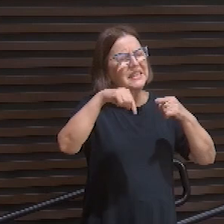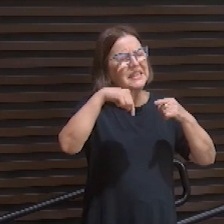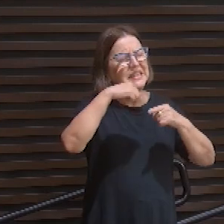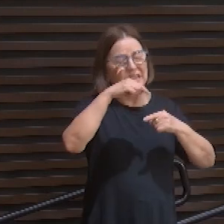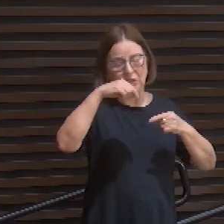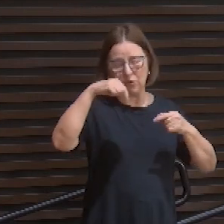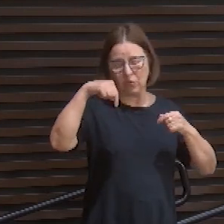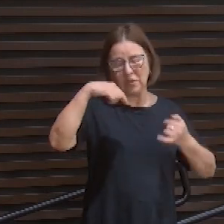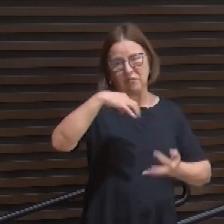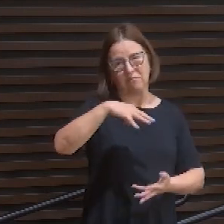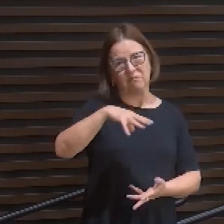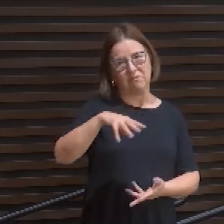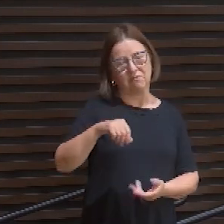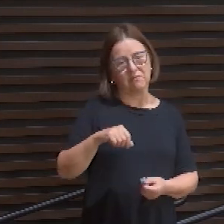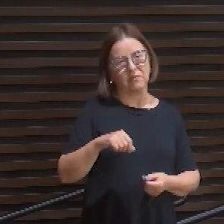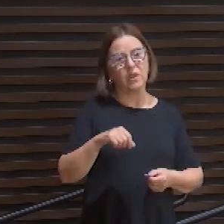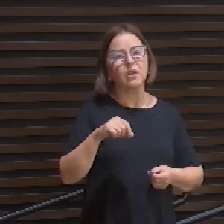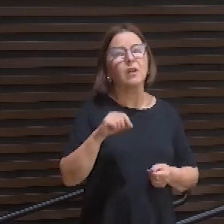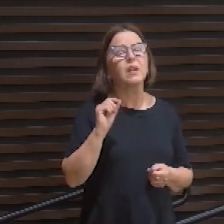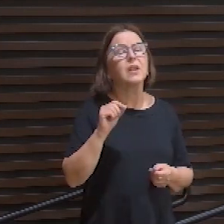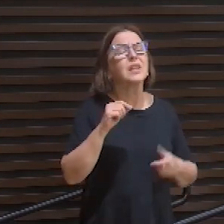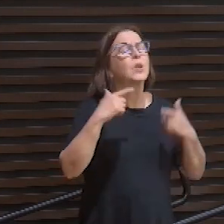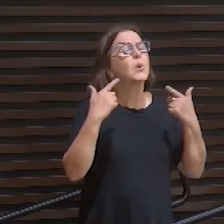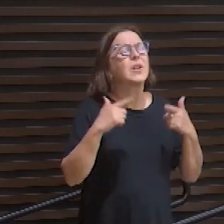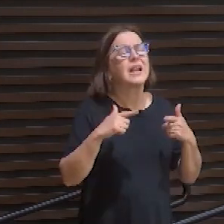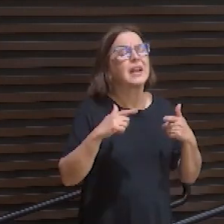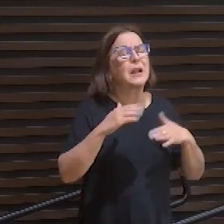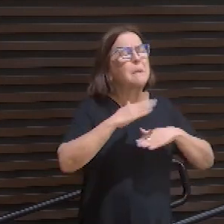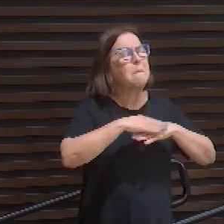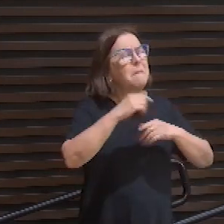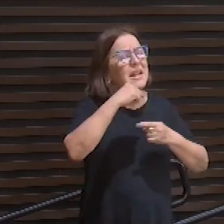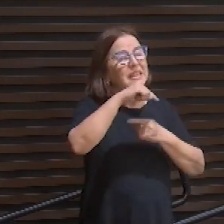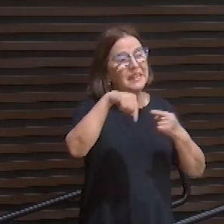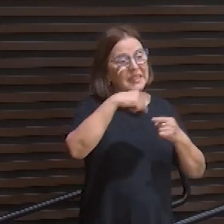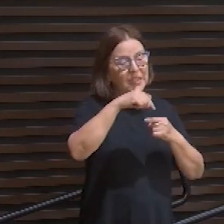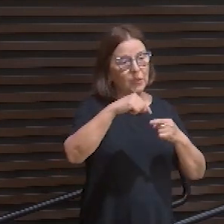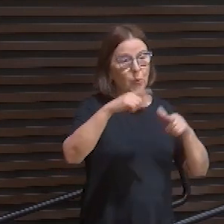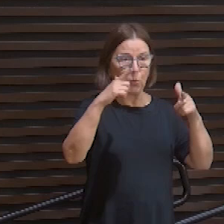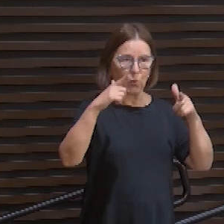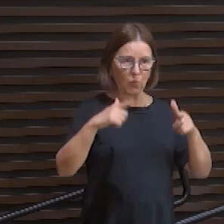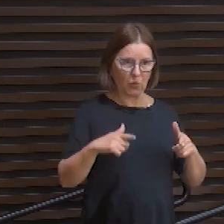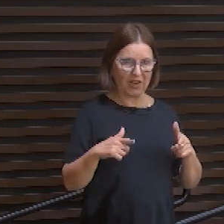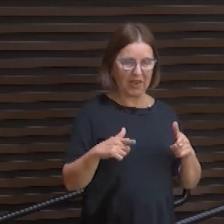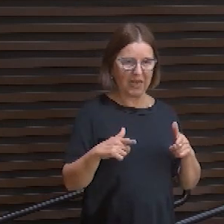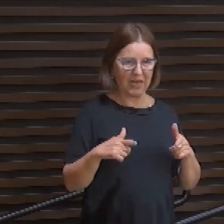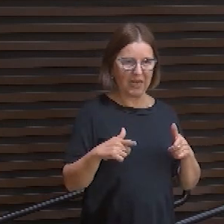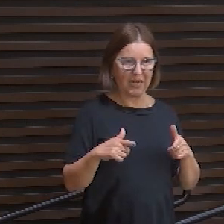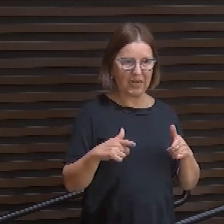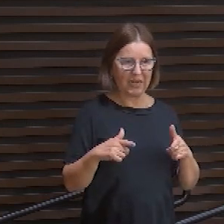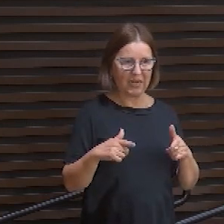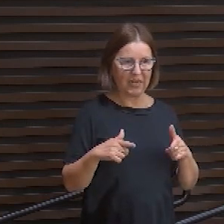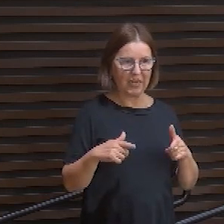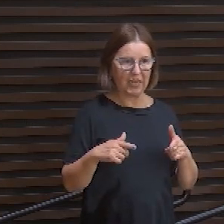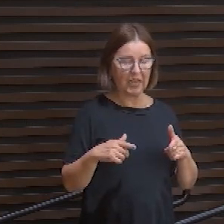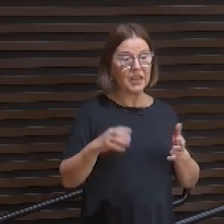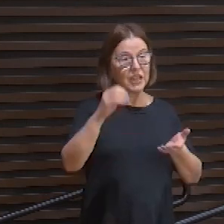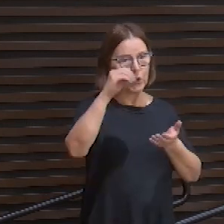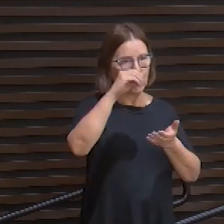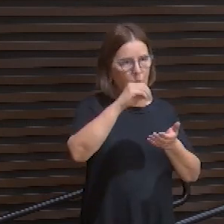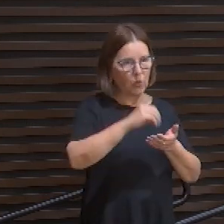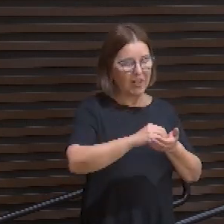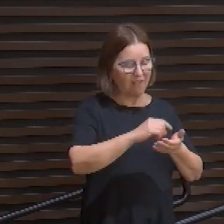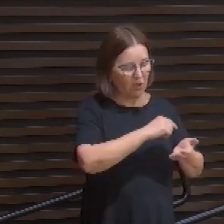terra. Qual era o lugar mais santo? Era o lugar onde era colocado o sangue da expiação do